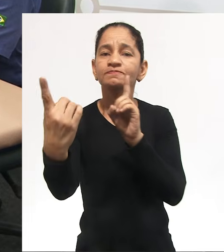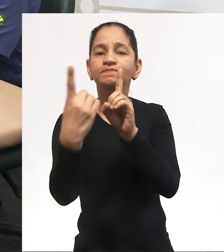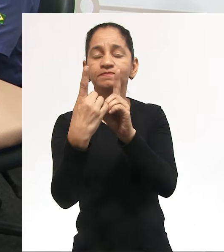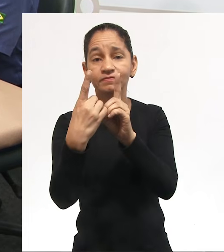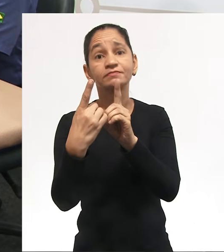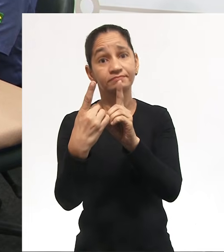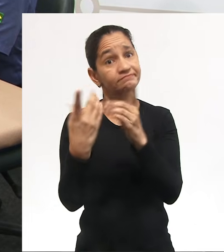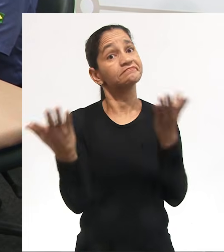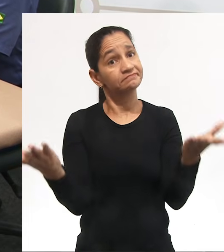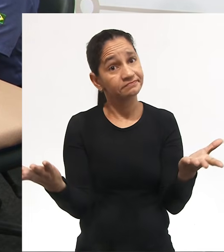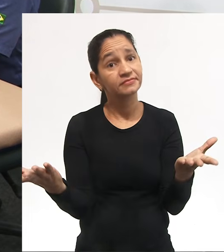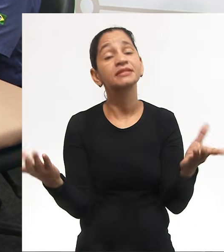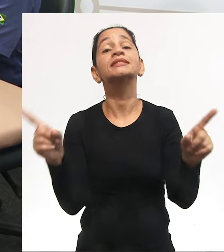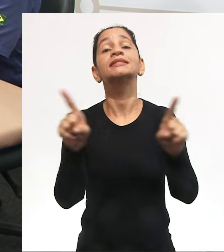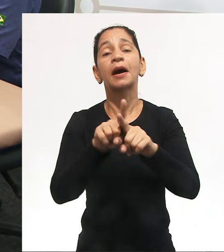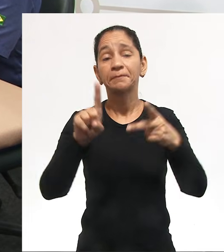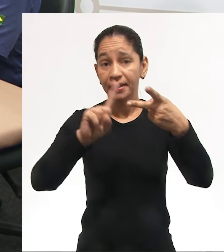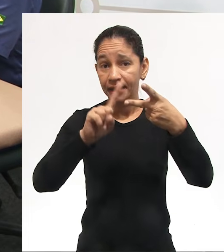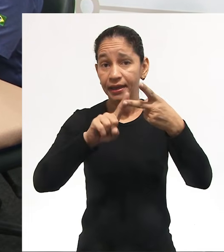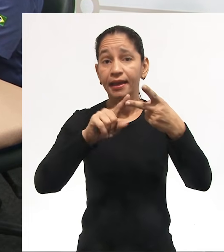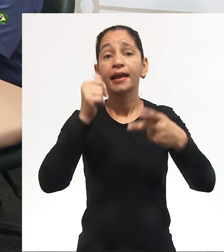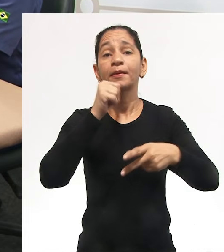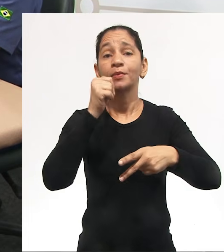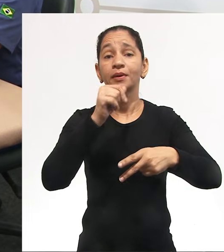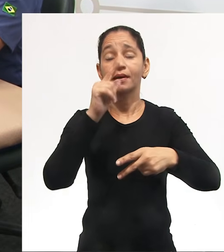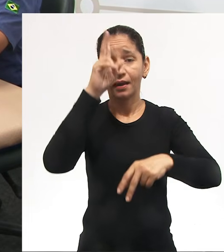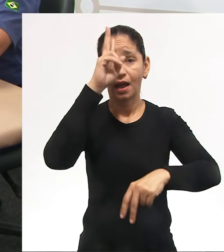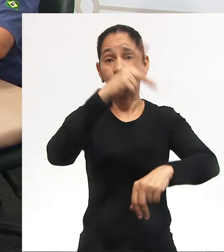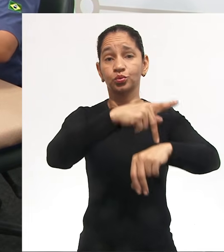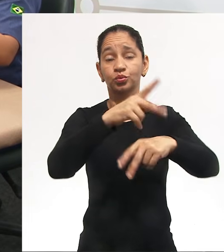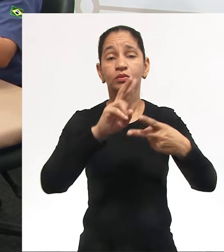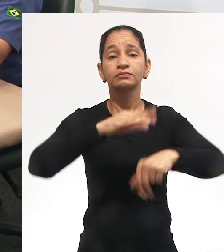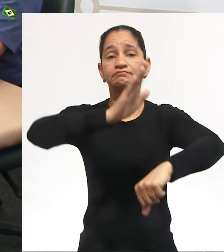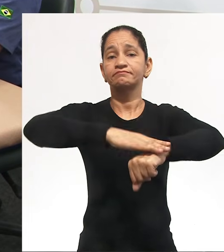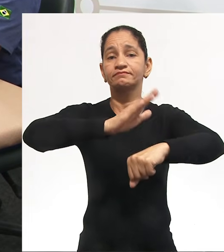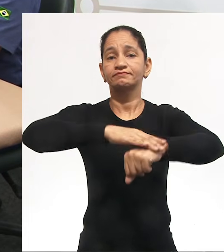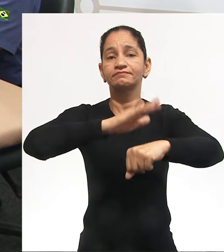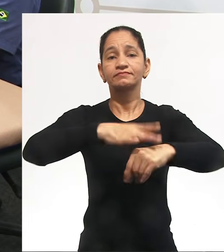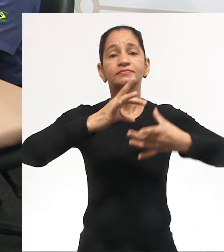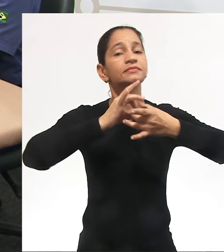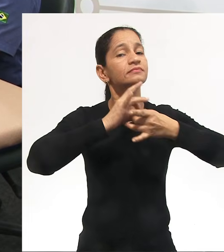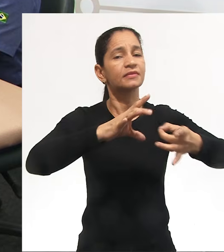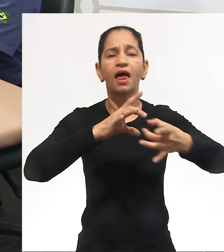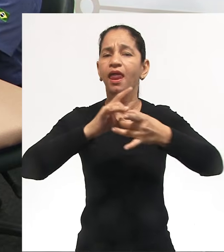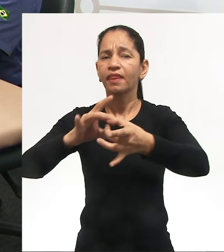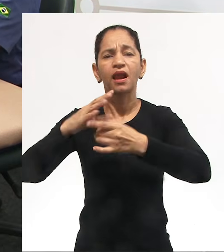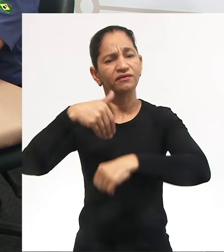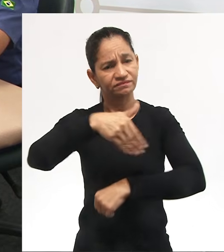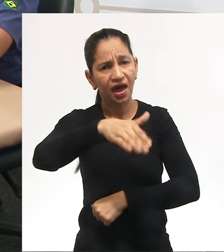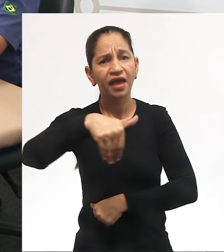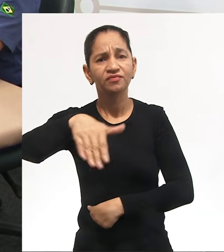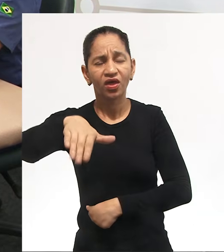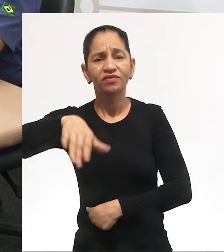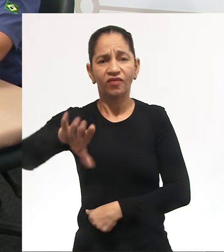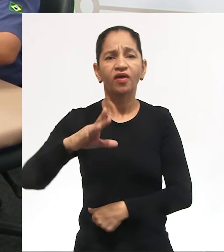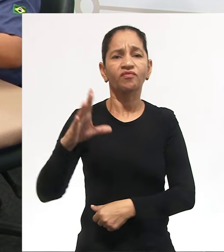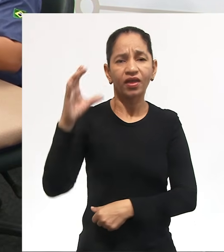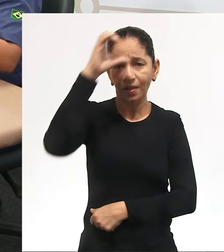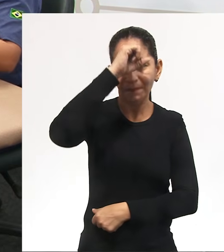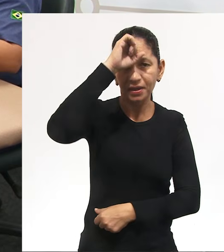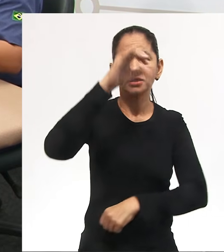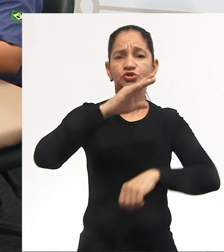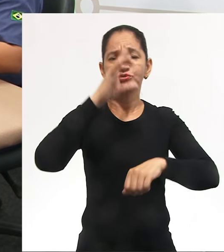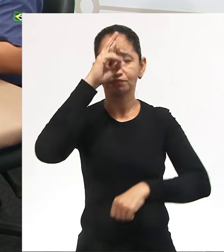com a parte da afetividade. E a Montessori também dá a autonomia para a criança, né, e os pincéis, né, também